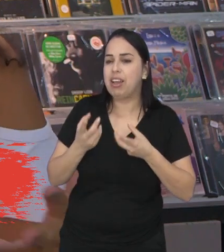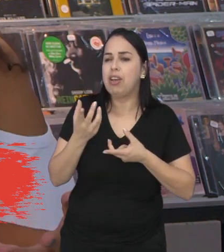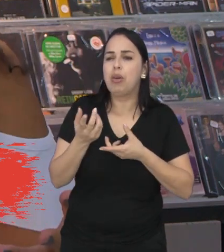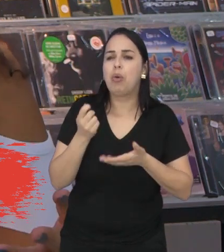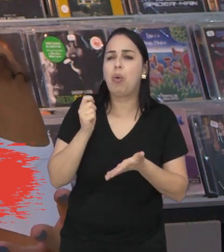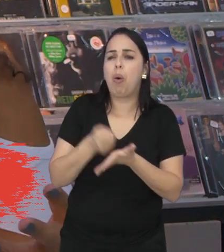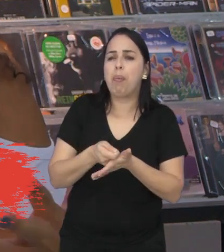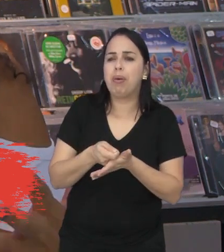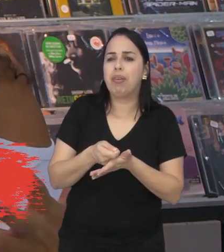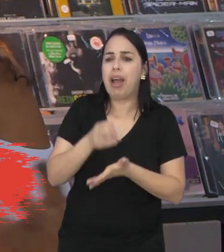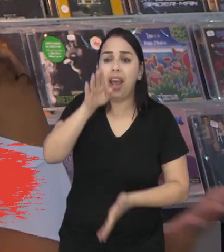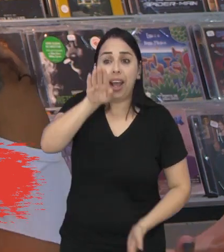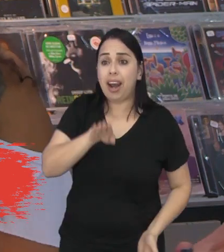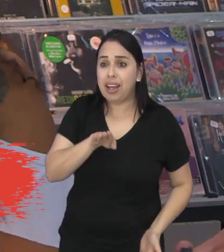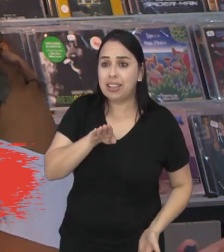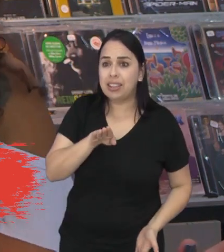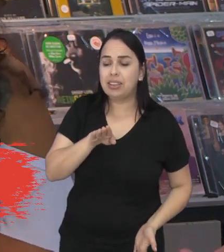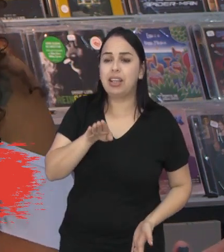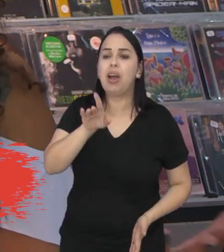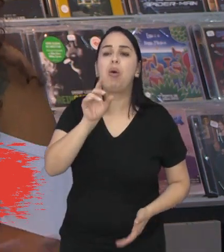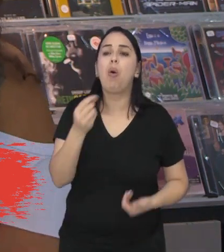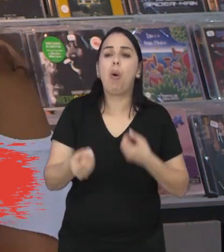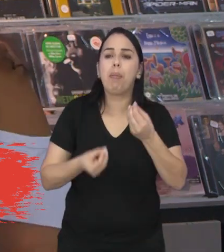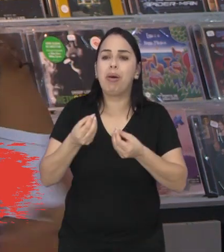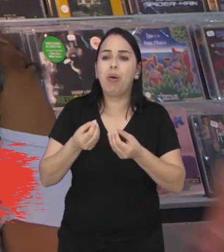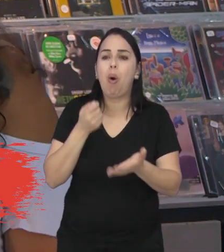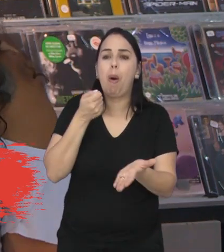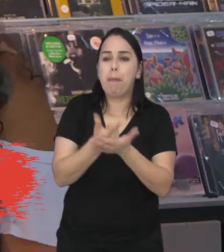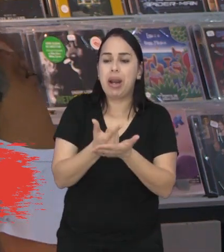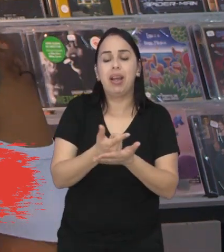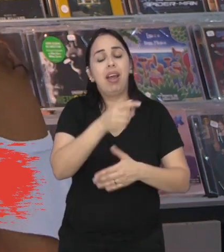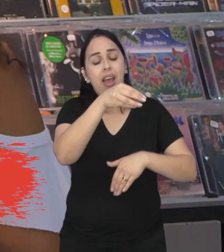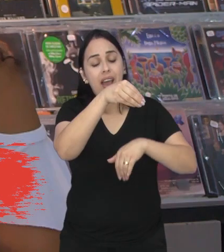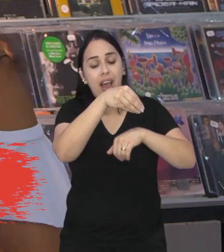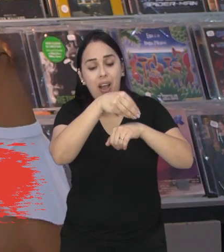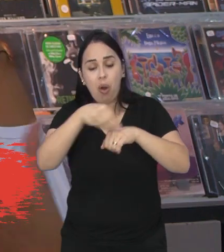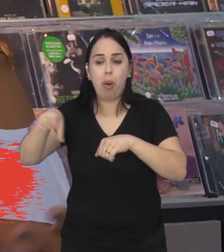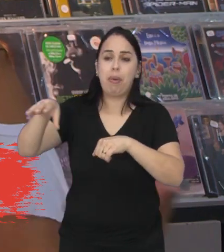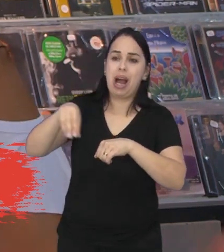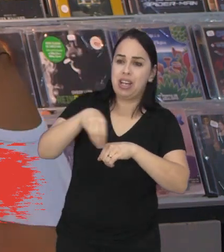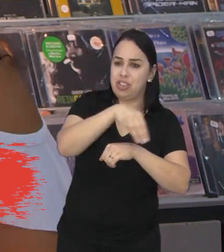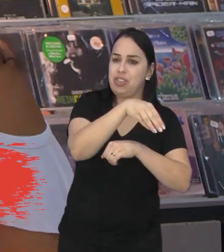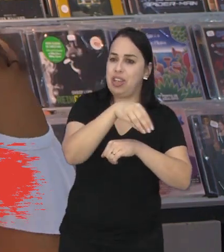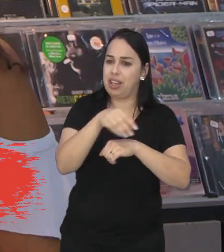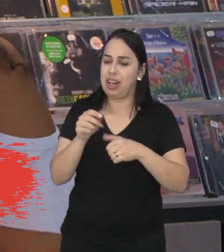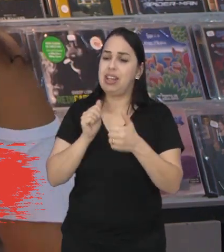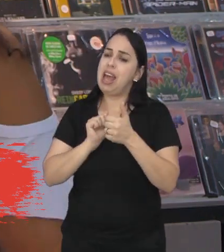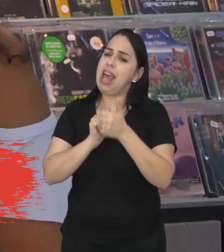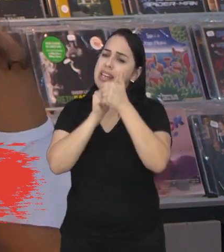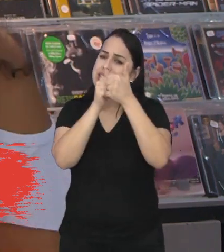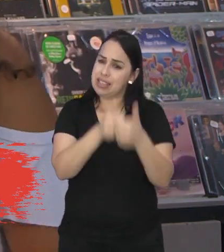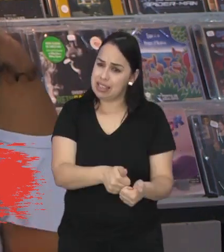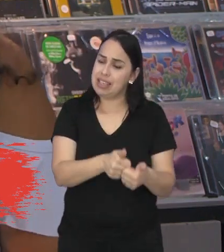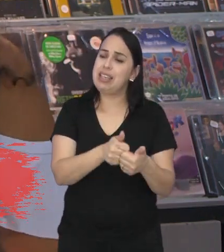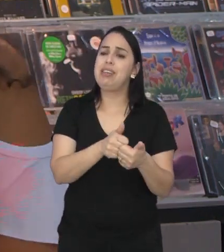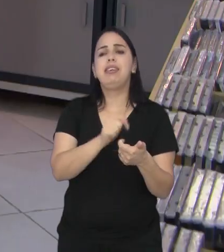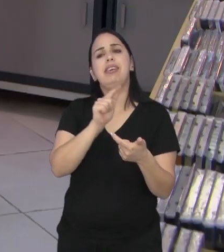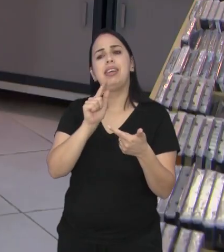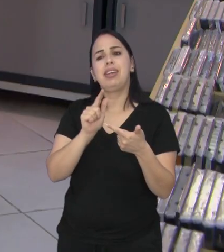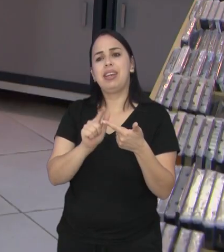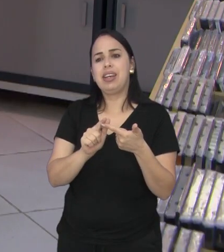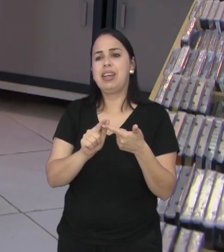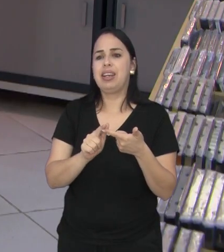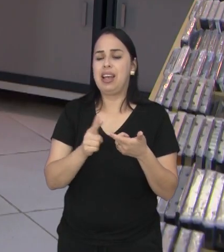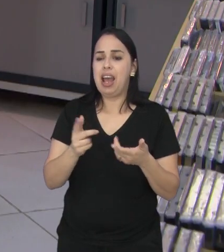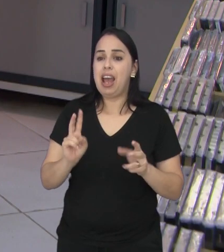É R$0. É compartilhando, é comentando, é estando presente, seguindo. Então, é isso, é sobre